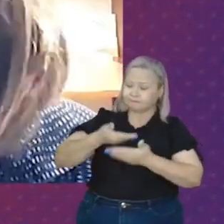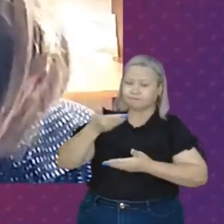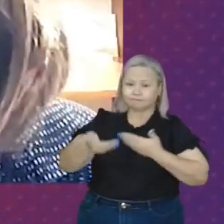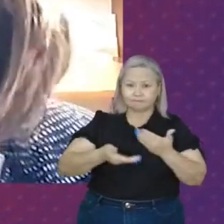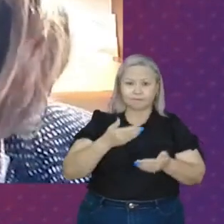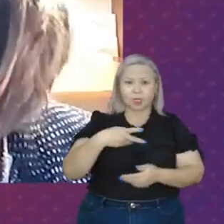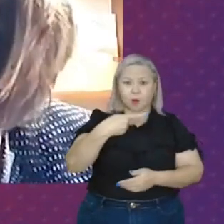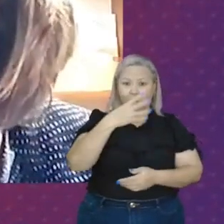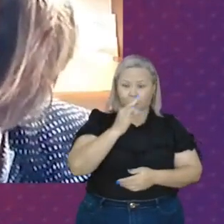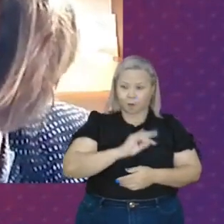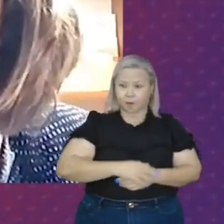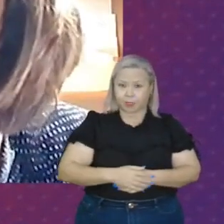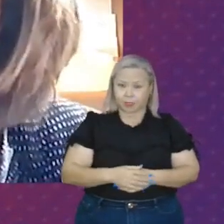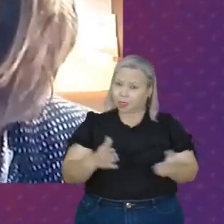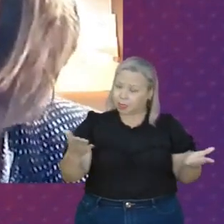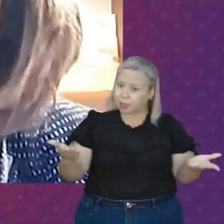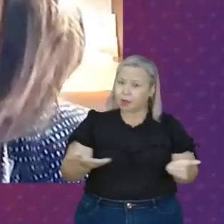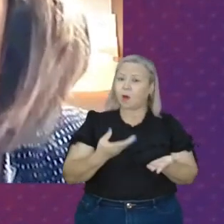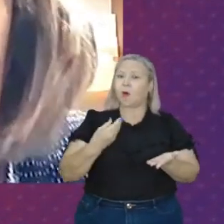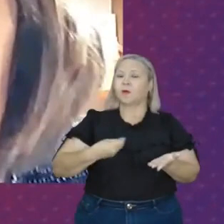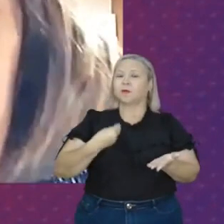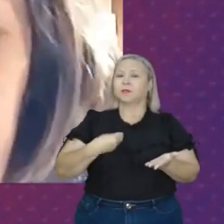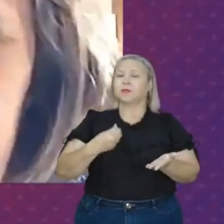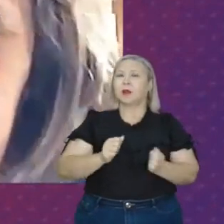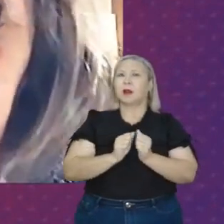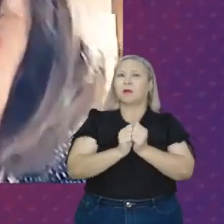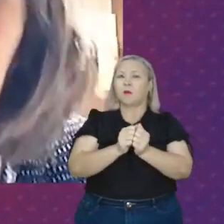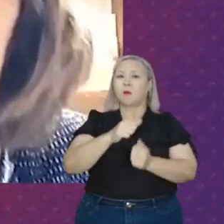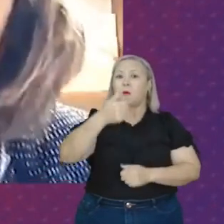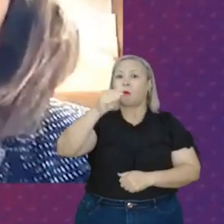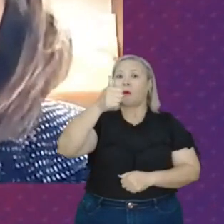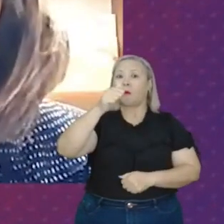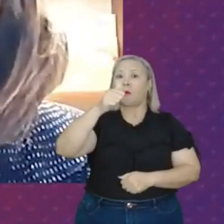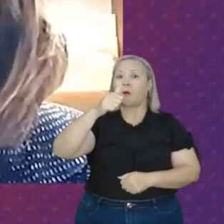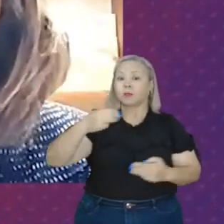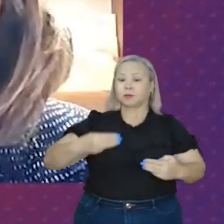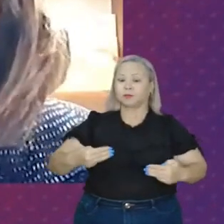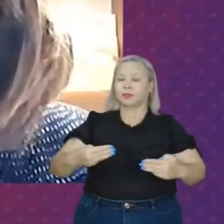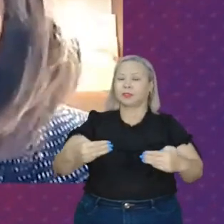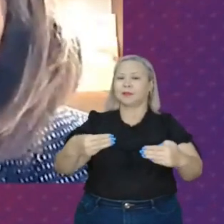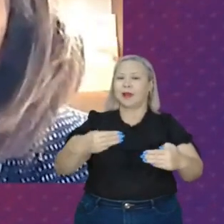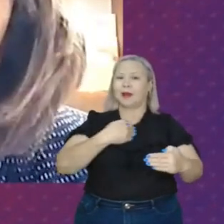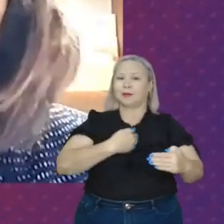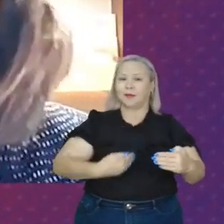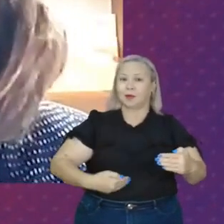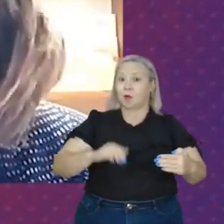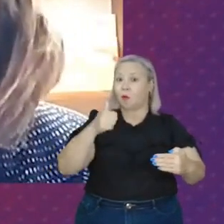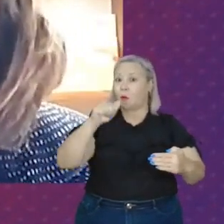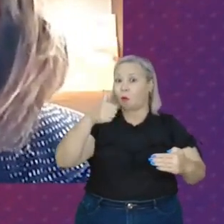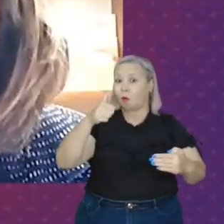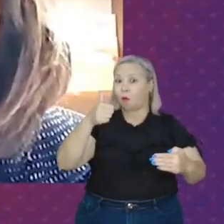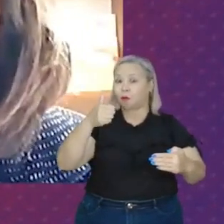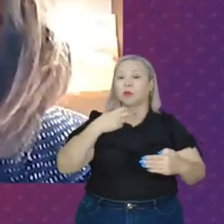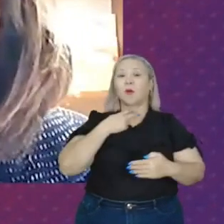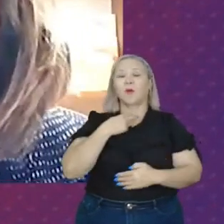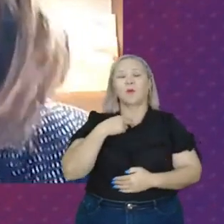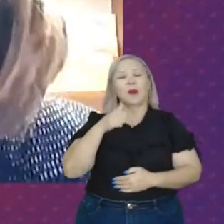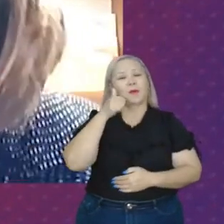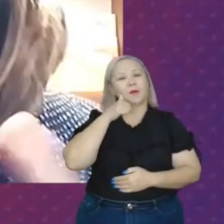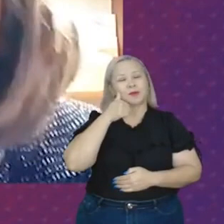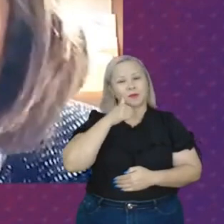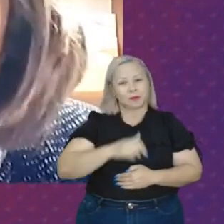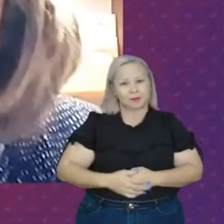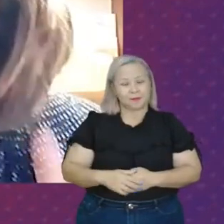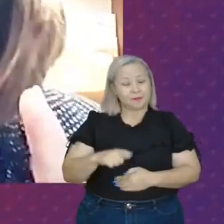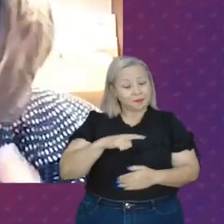O PT, que hoje está com 11 ministérios no seu governo, 11 ministérios ocupados por mulheres, que